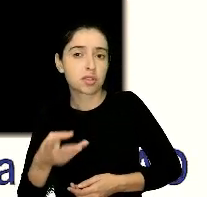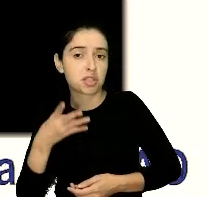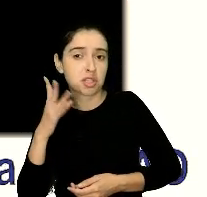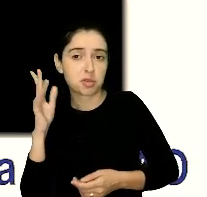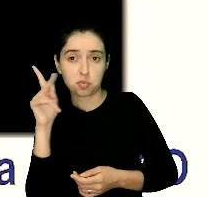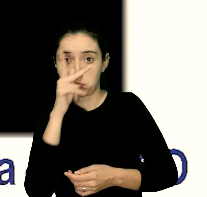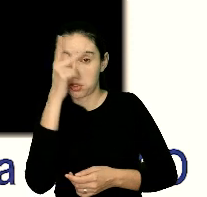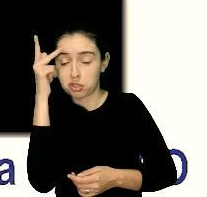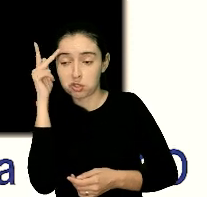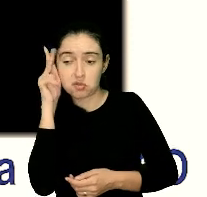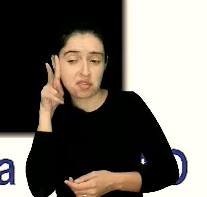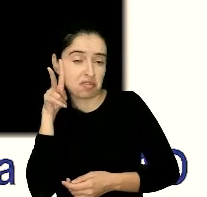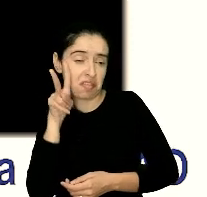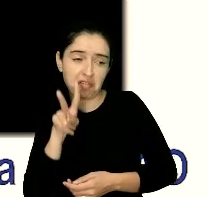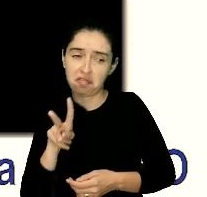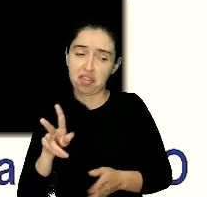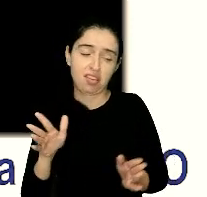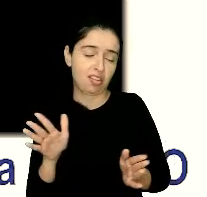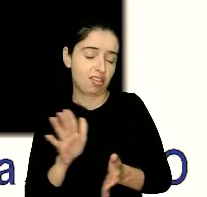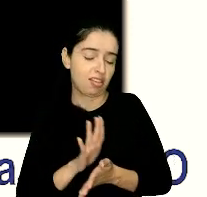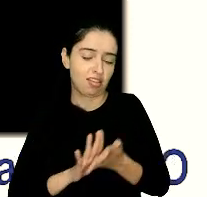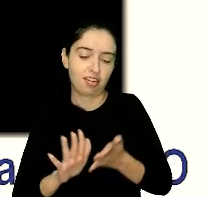vê.